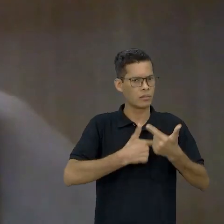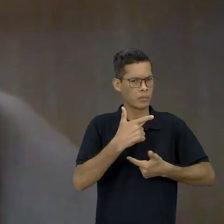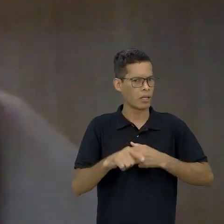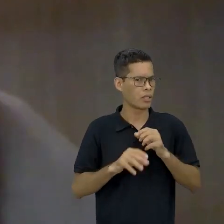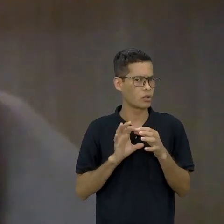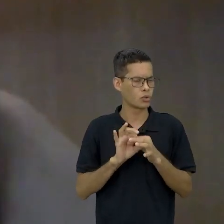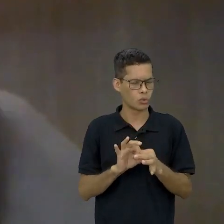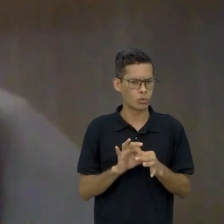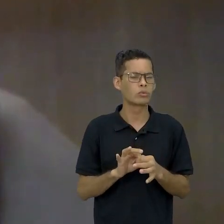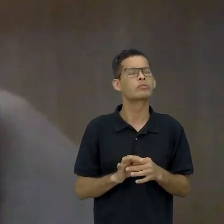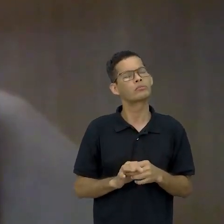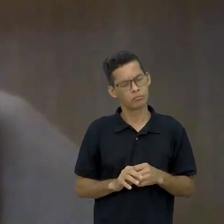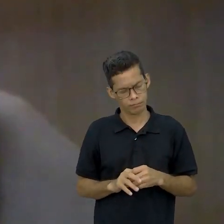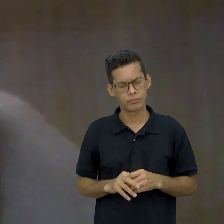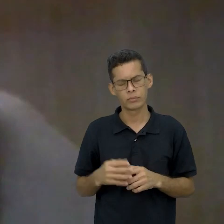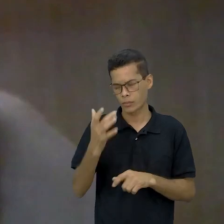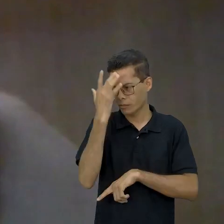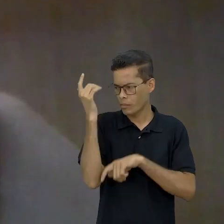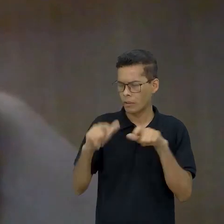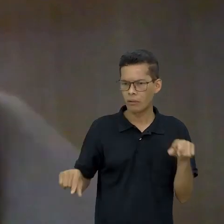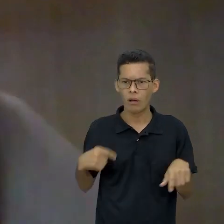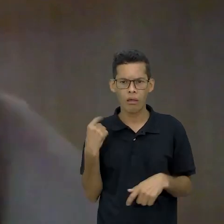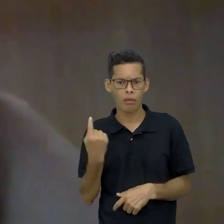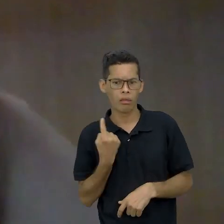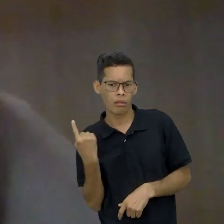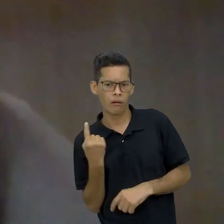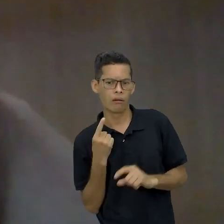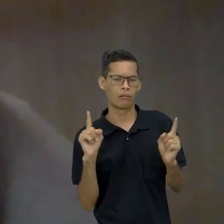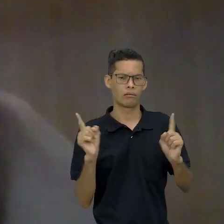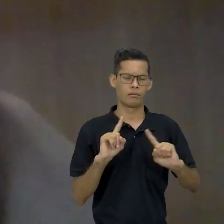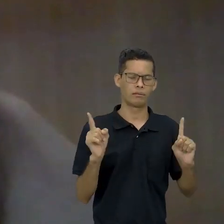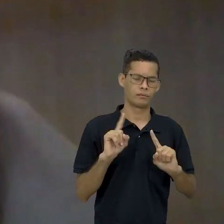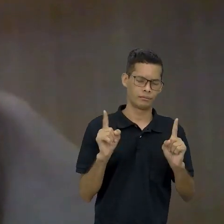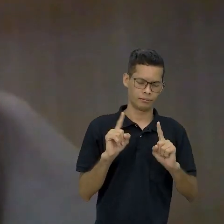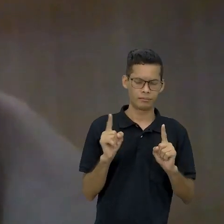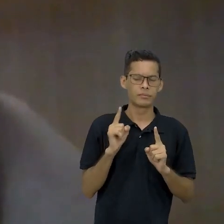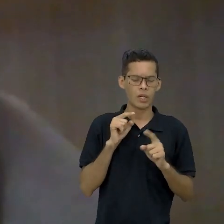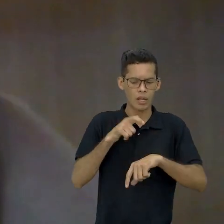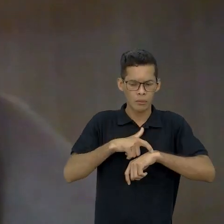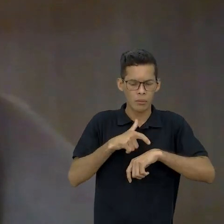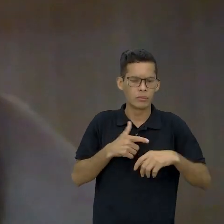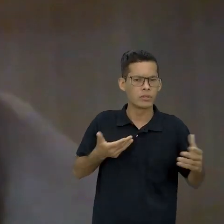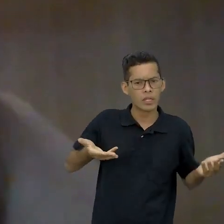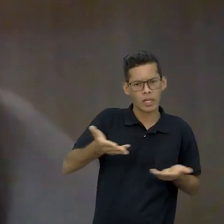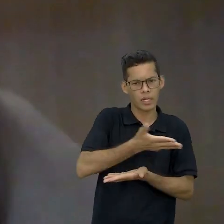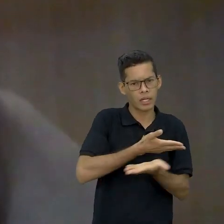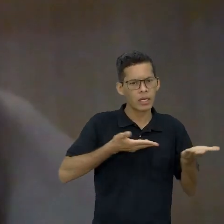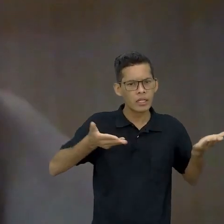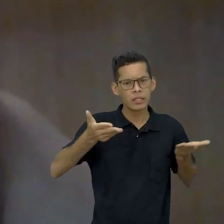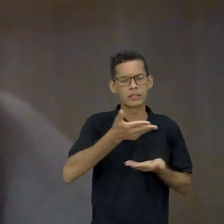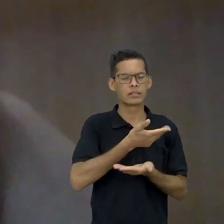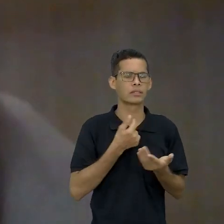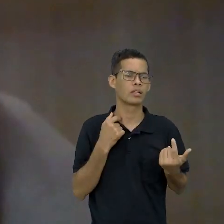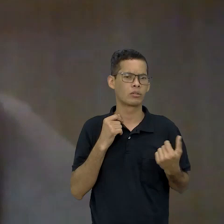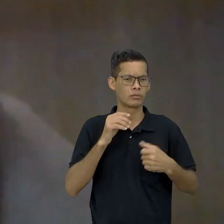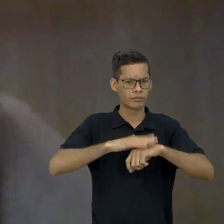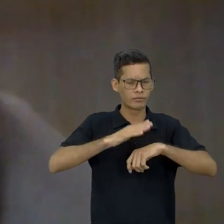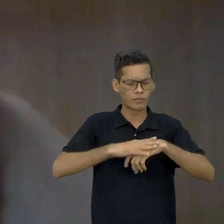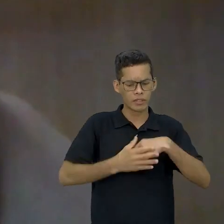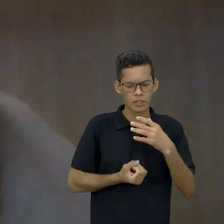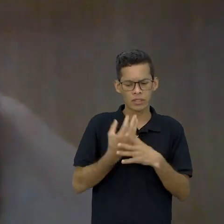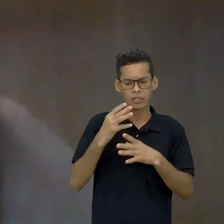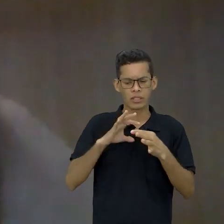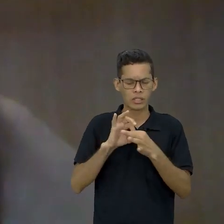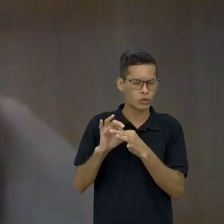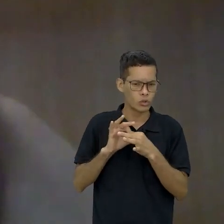não é? De que ninguém está sozinho e que essa interação, de que essa construção de uma rede